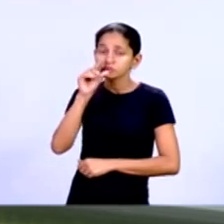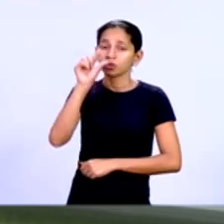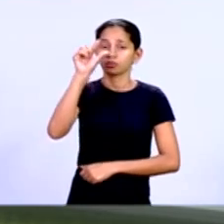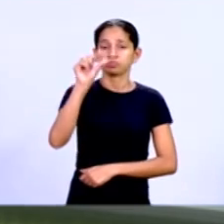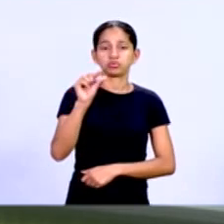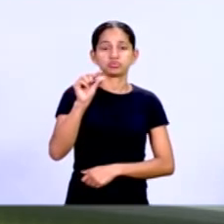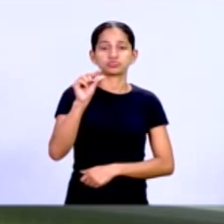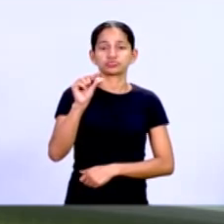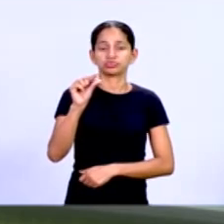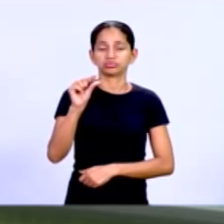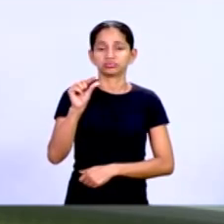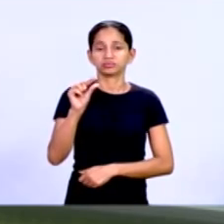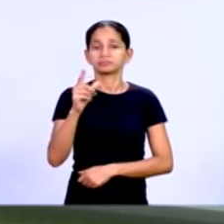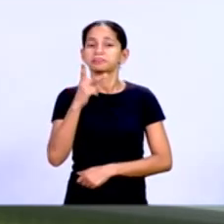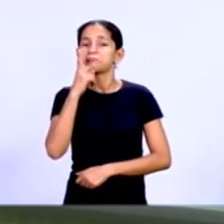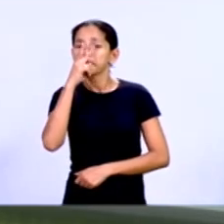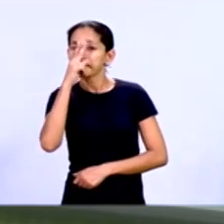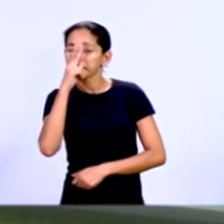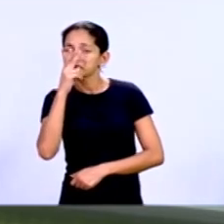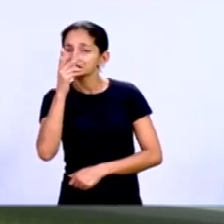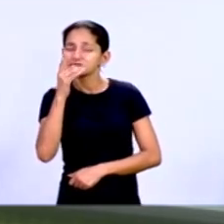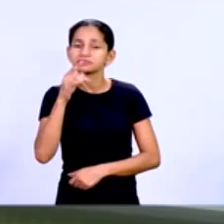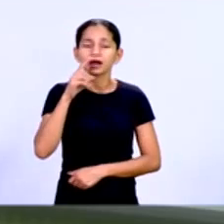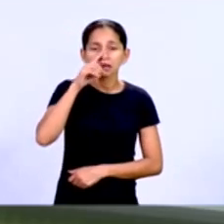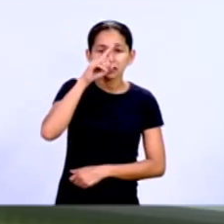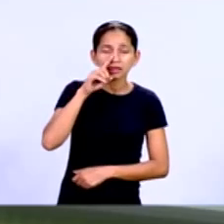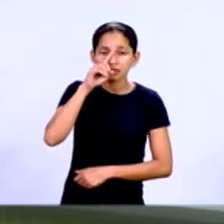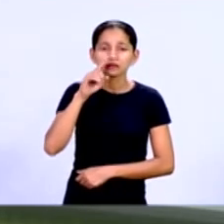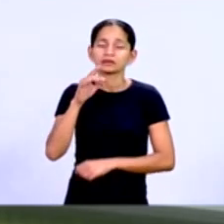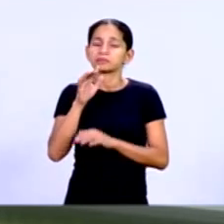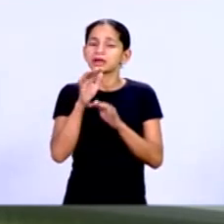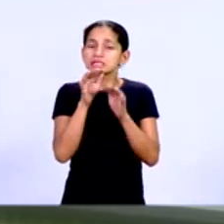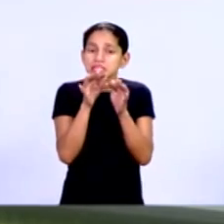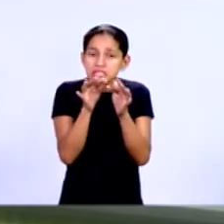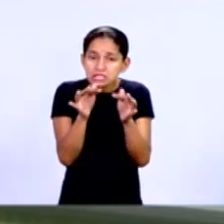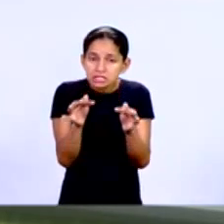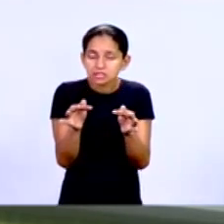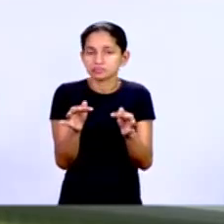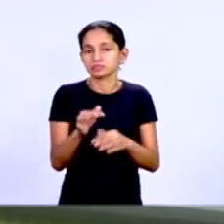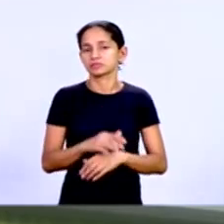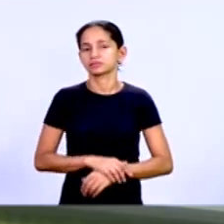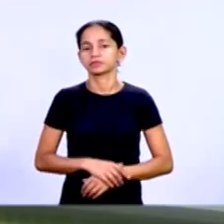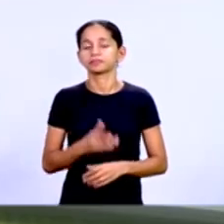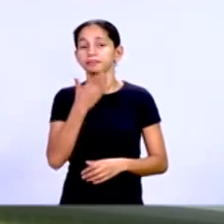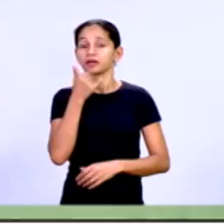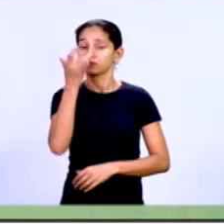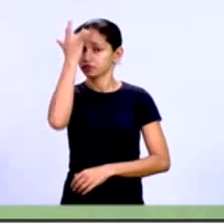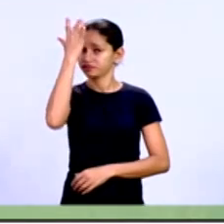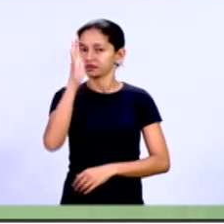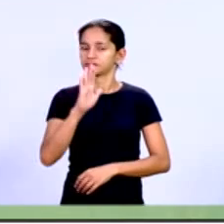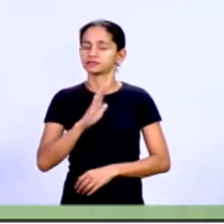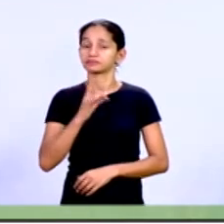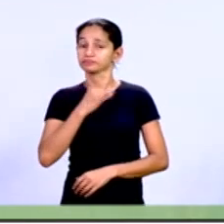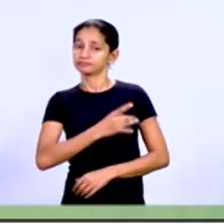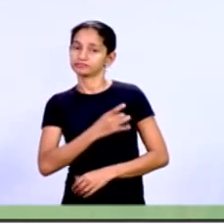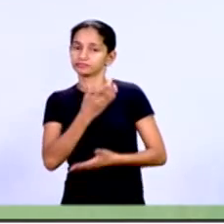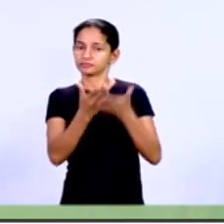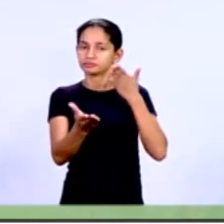tenha menos perigo ou menos vulnerabilidade para que você perca o capital investido. Vamos em frente.